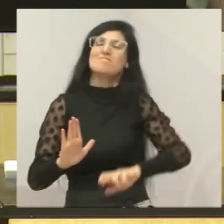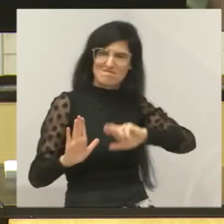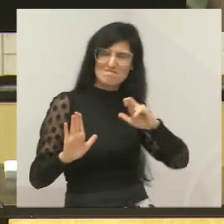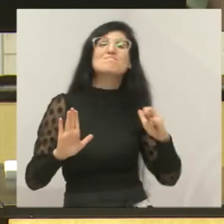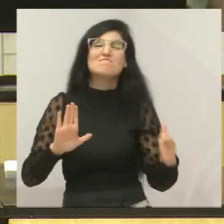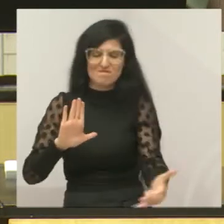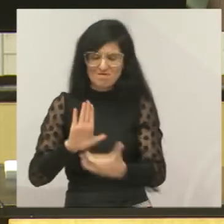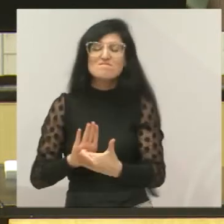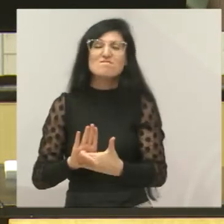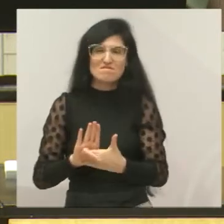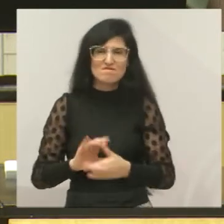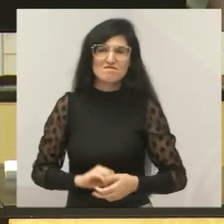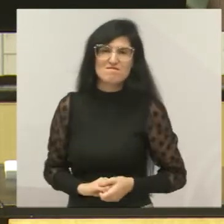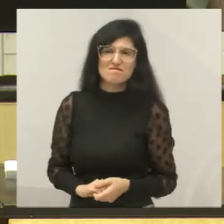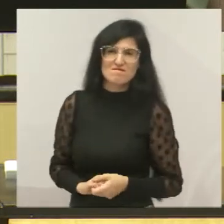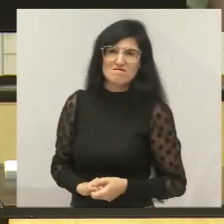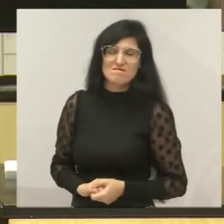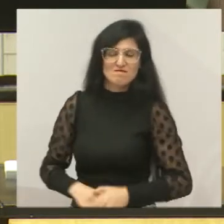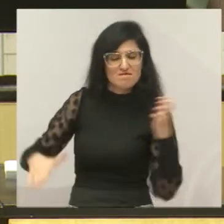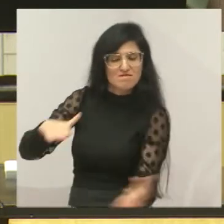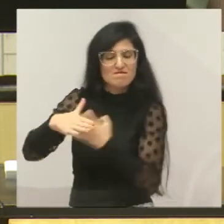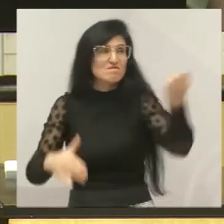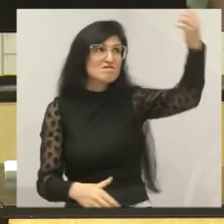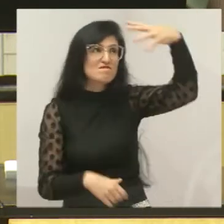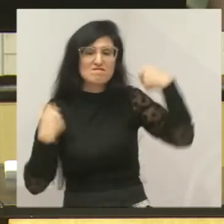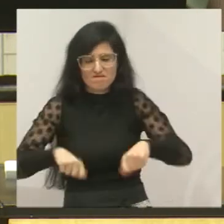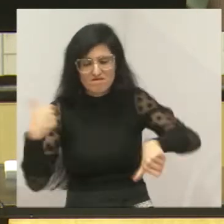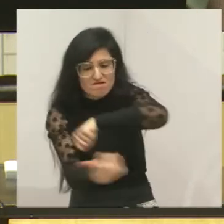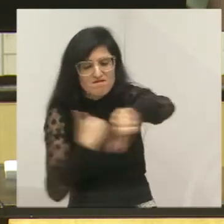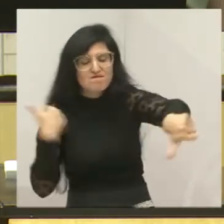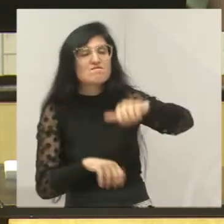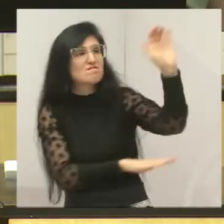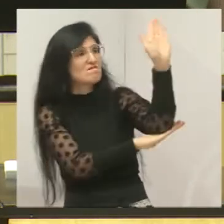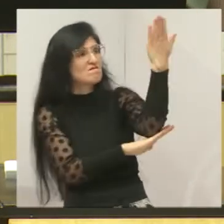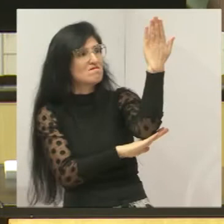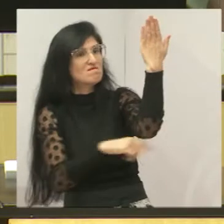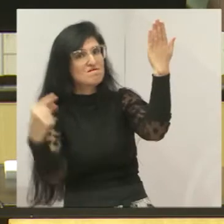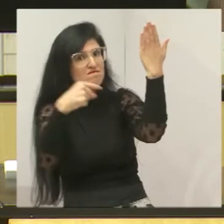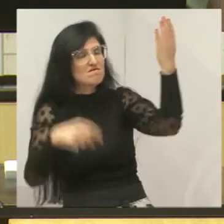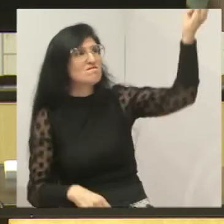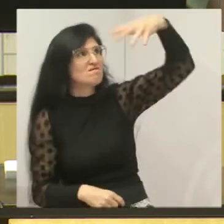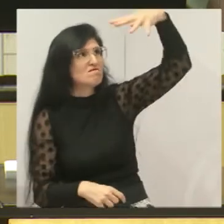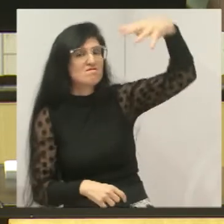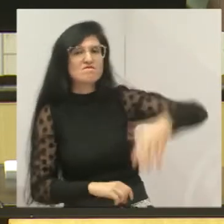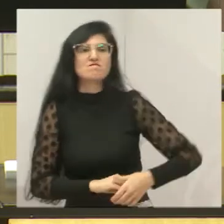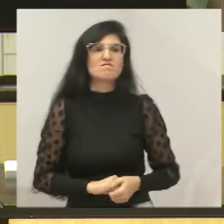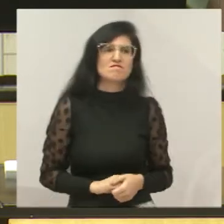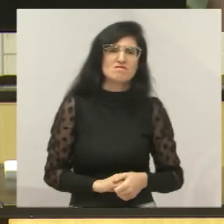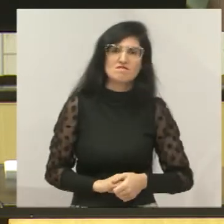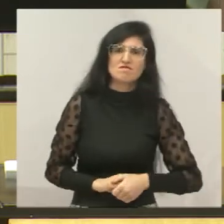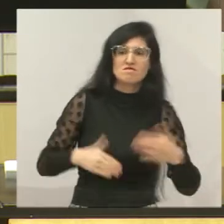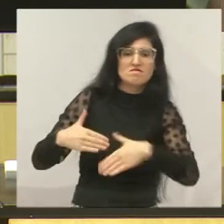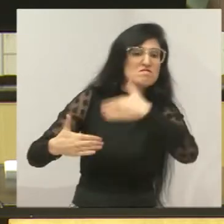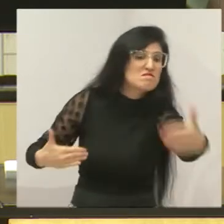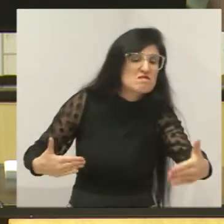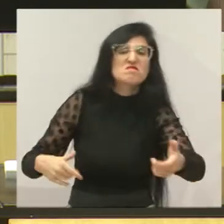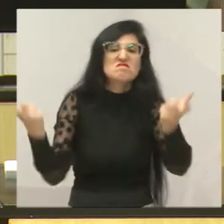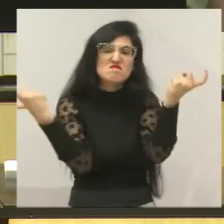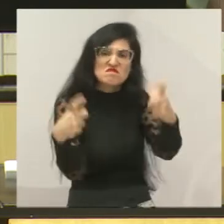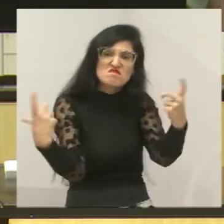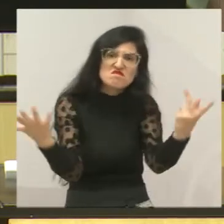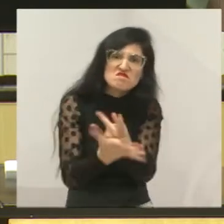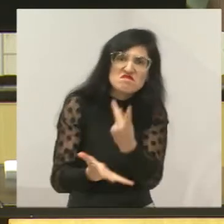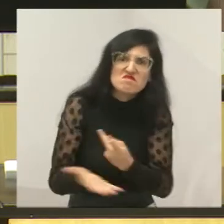formalidades regimentais, seja oficiado a IDP, solicitando a troca de postes de madeira, fora de prumo, na Rua Chucuru, em frente ao